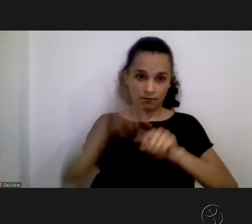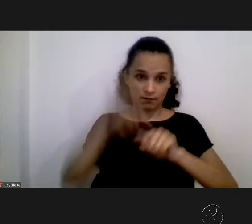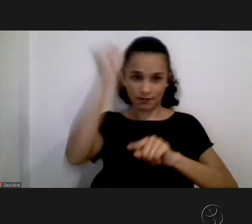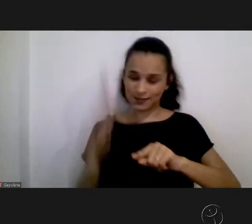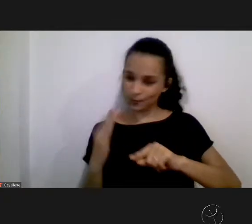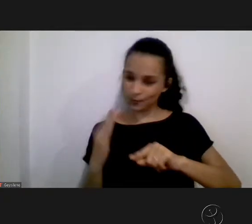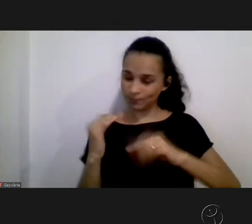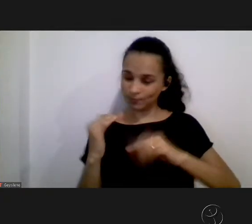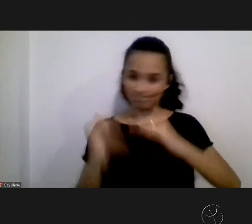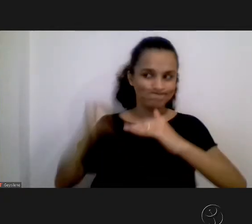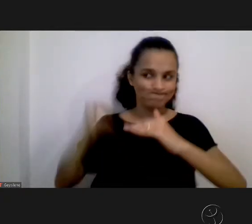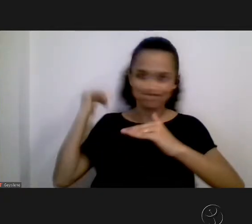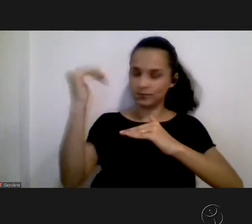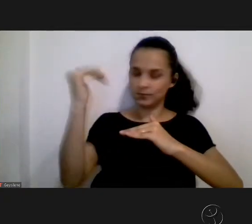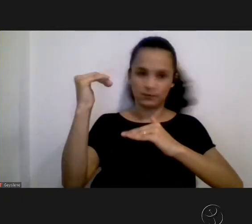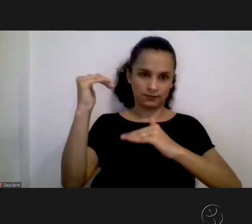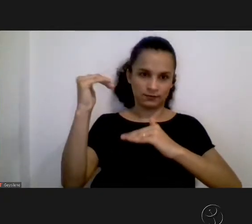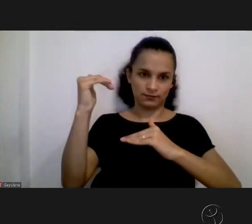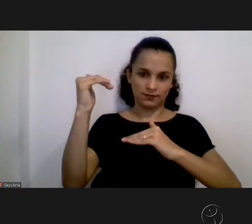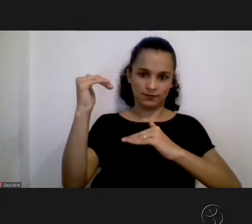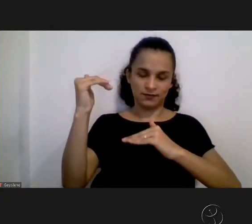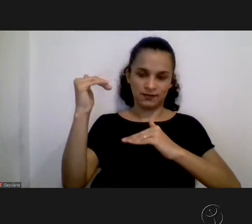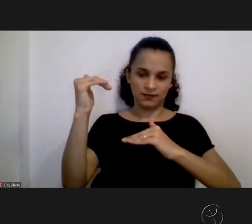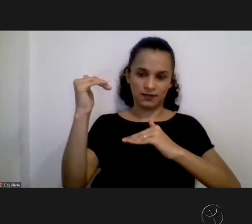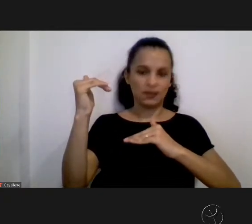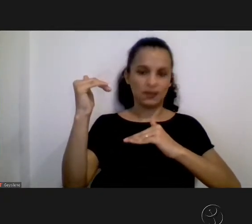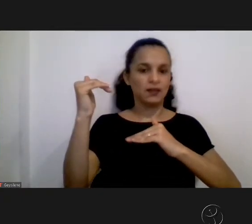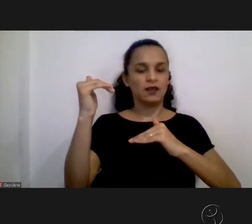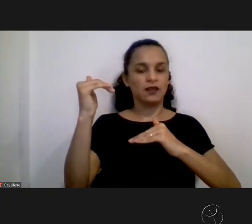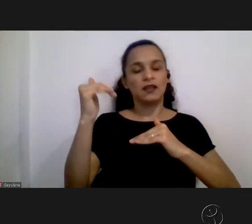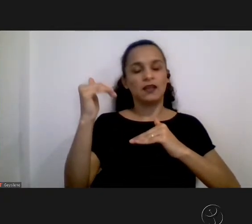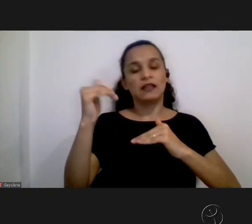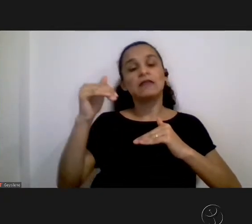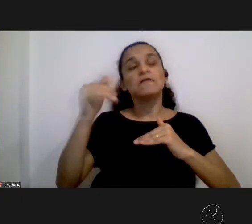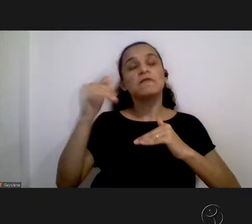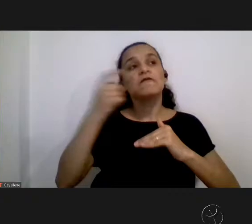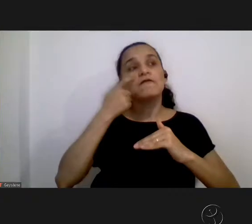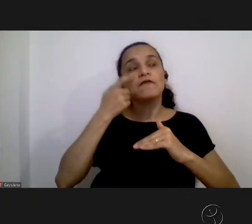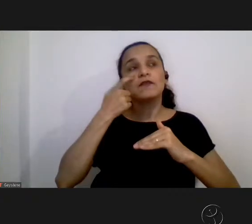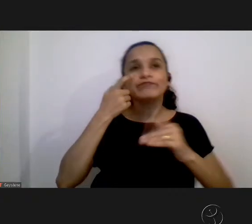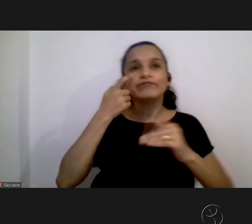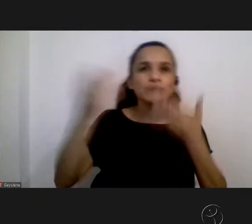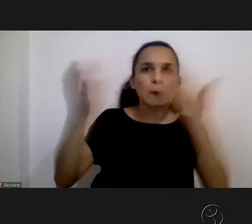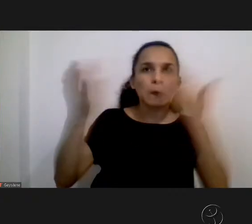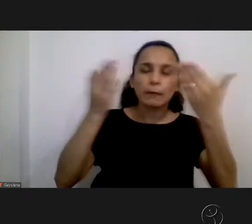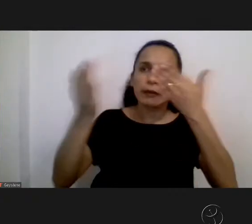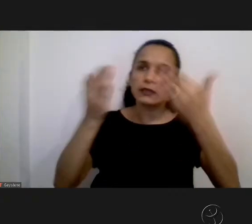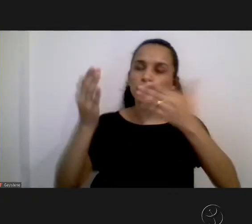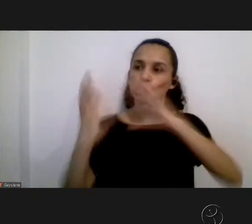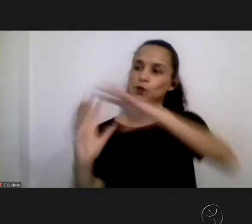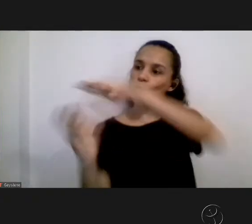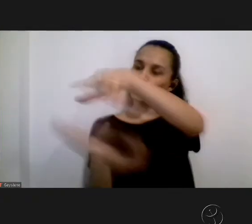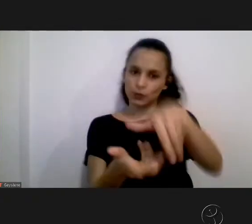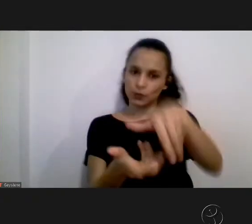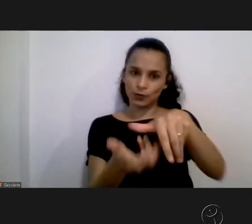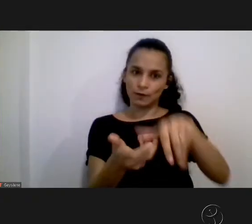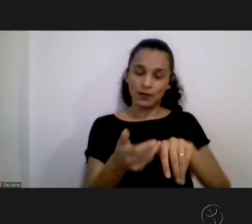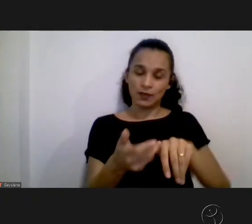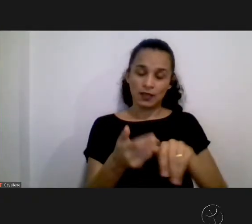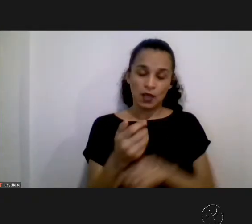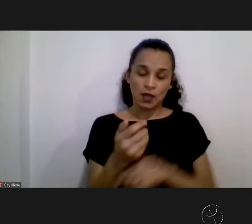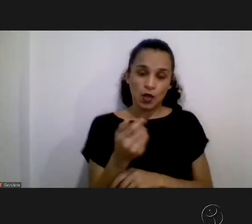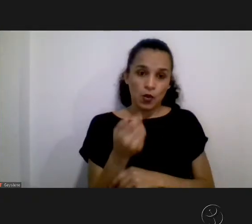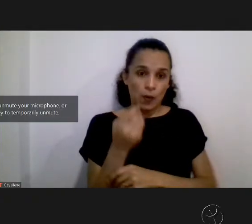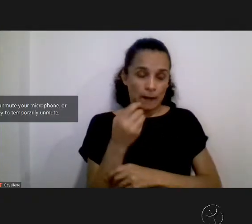estarão em sua proporção da população mundial. Os Estados Unidos têm